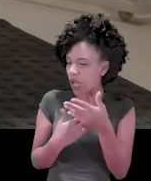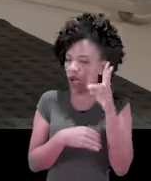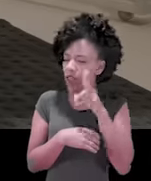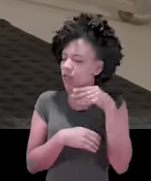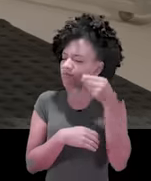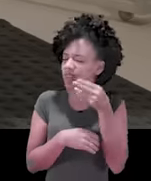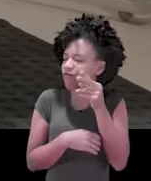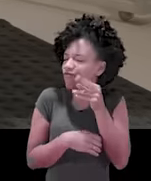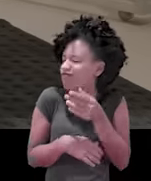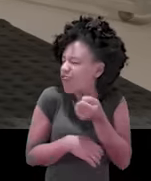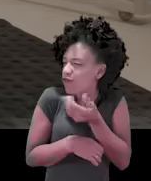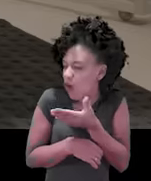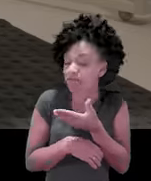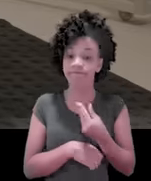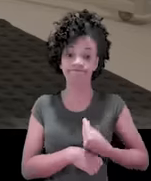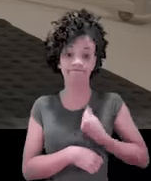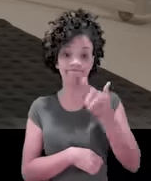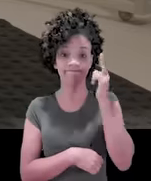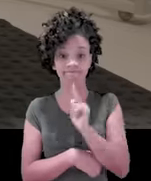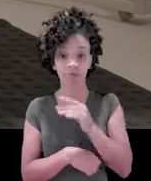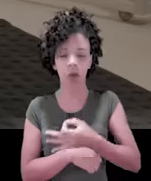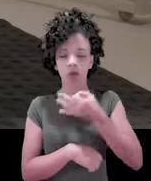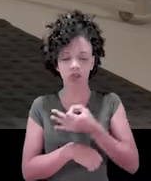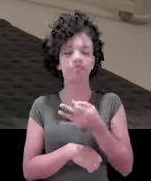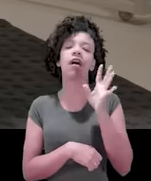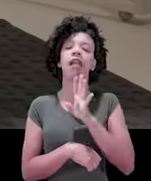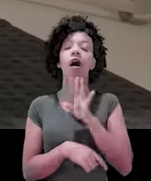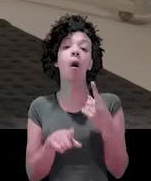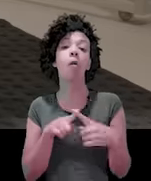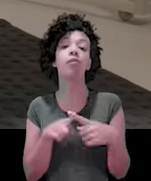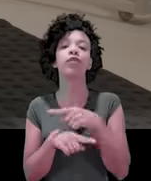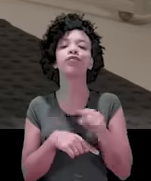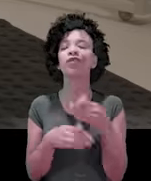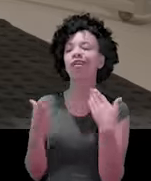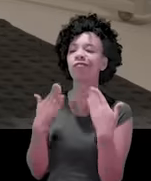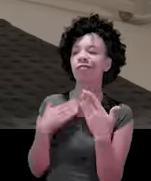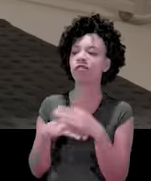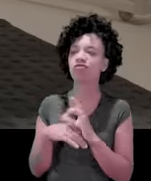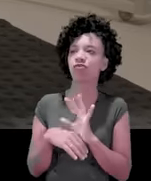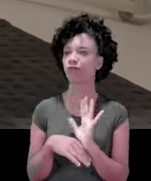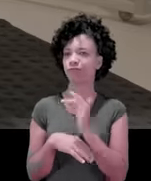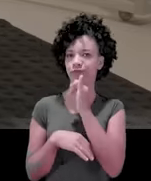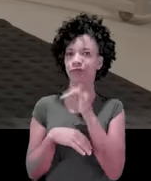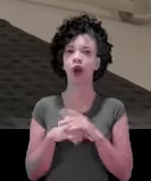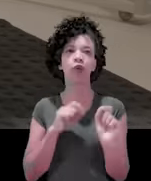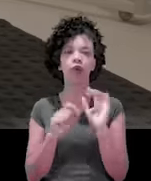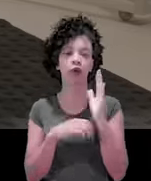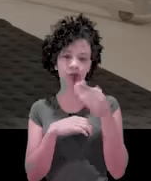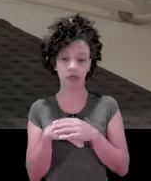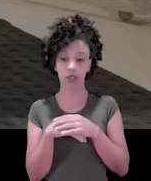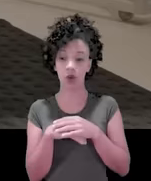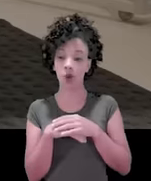é muito estamos falando com o sobrevivente cara esses vai ser legal porque eu não vou querer bater papo só sobre o que